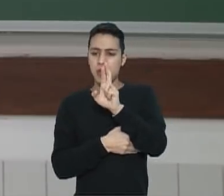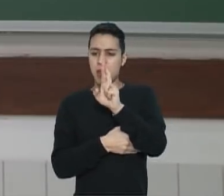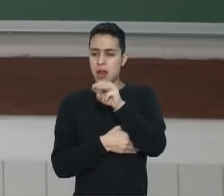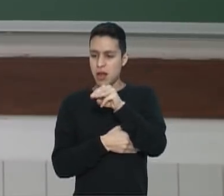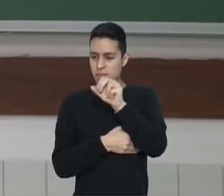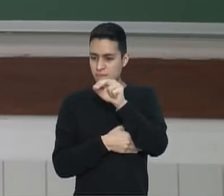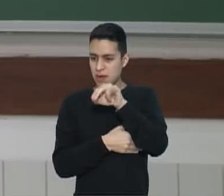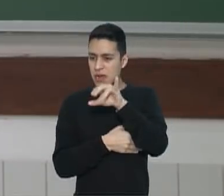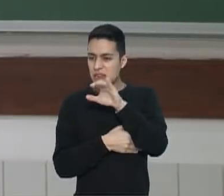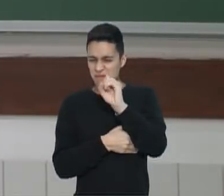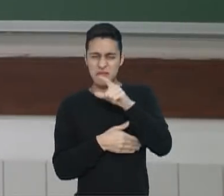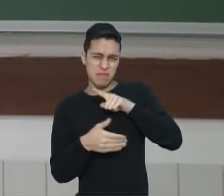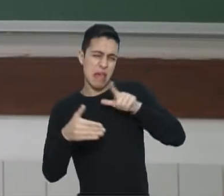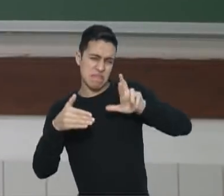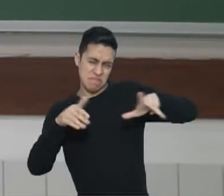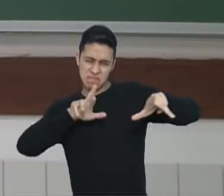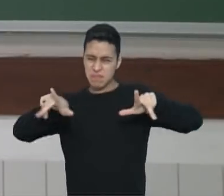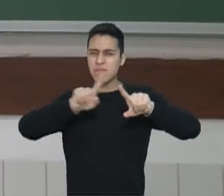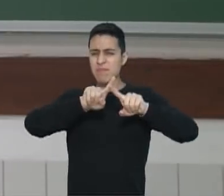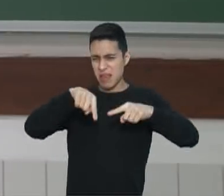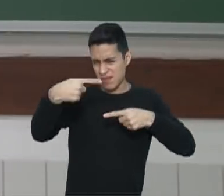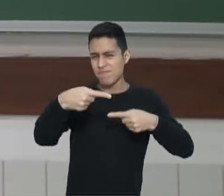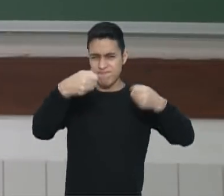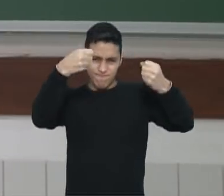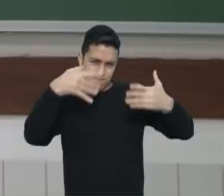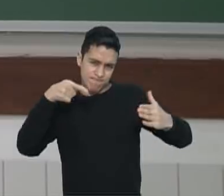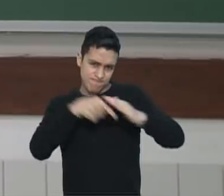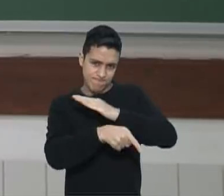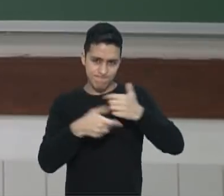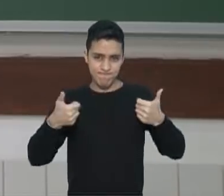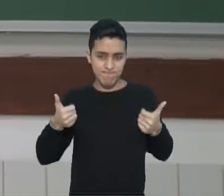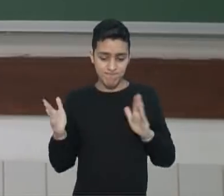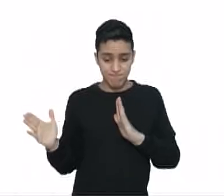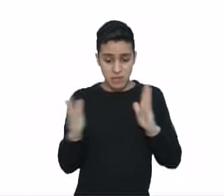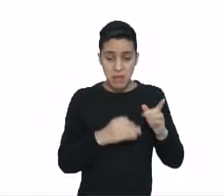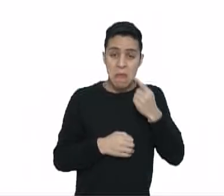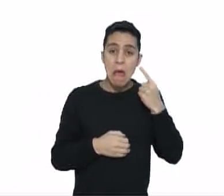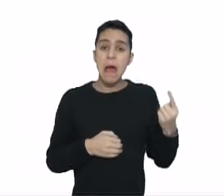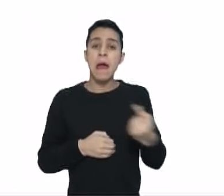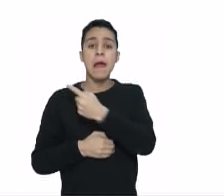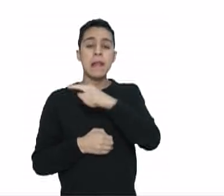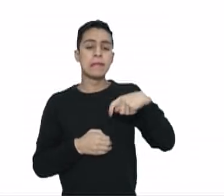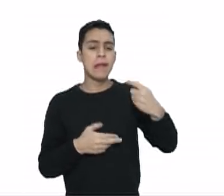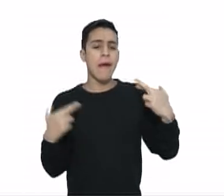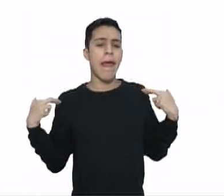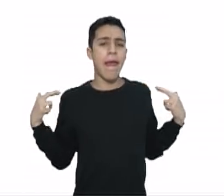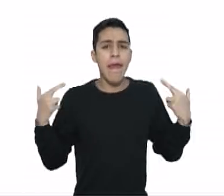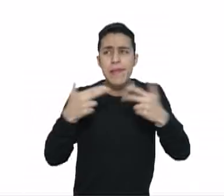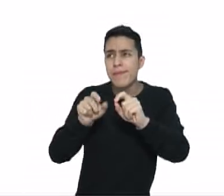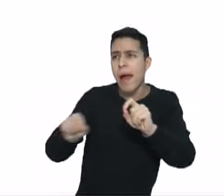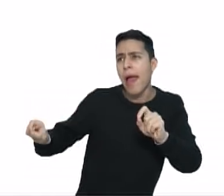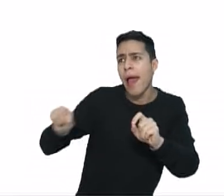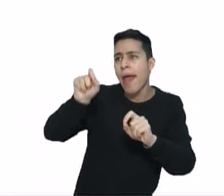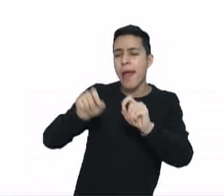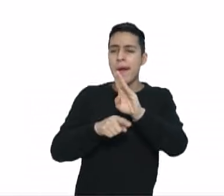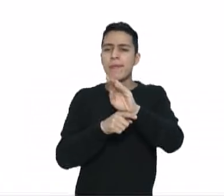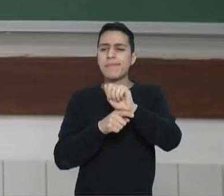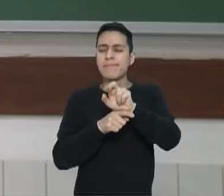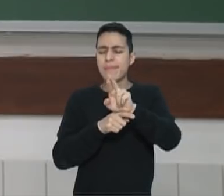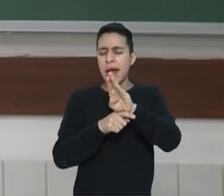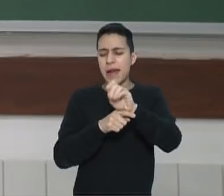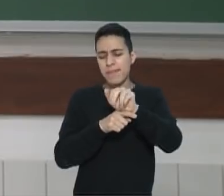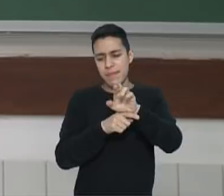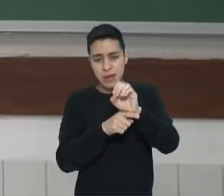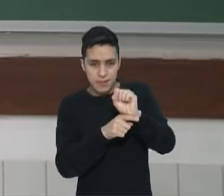Então tem essa distinção, mas a gente vai ver isso mais à frente. Aqui os reinos bárbaros. Então agora a gente vai